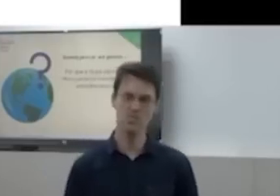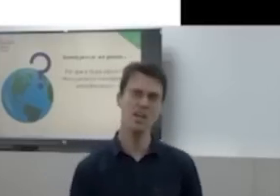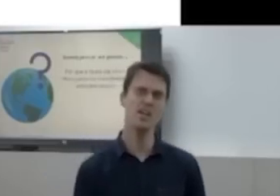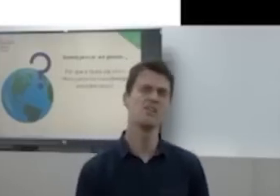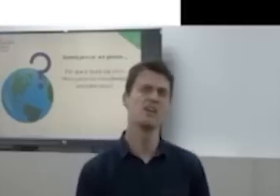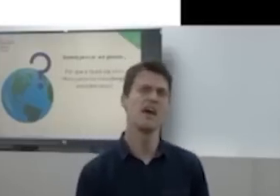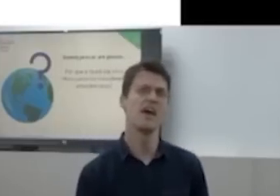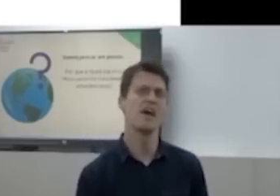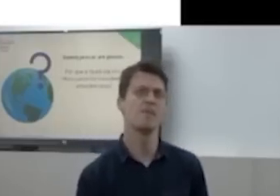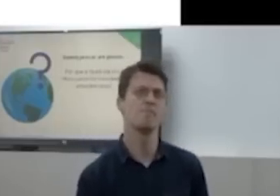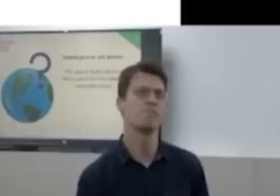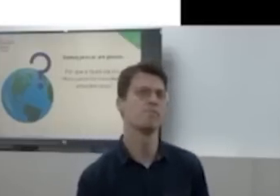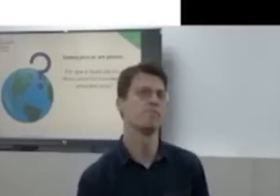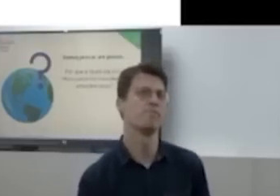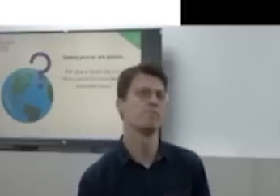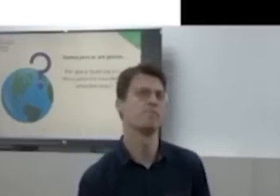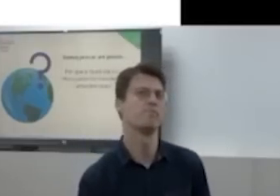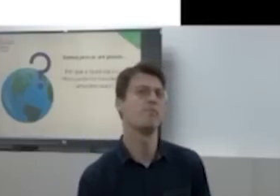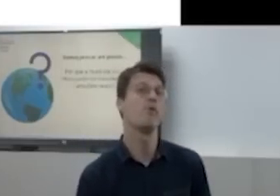compreendi. Mas eu não sei